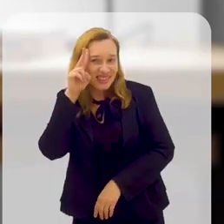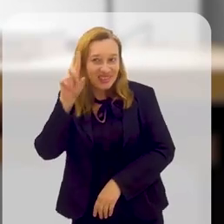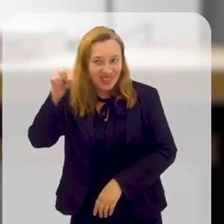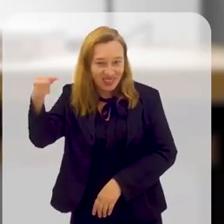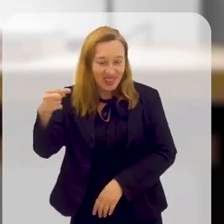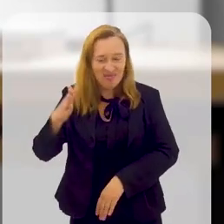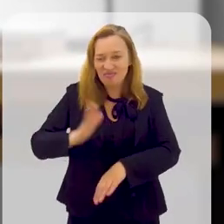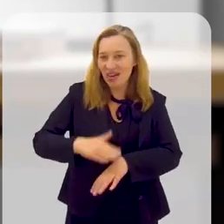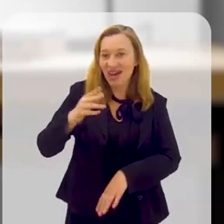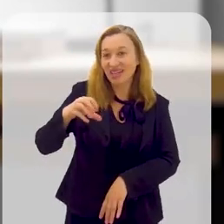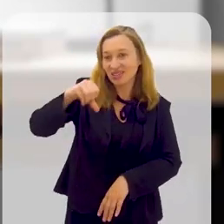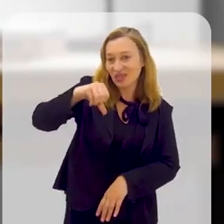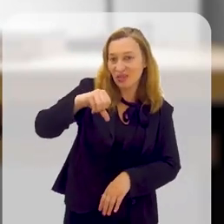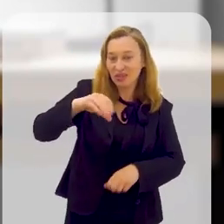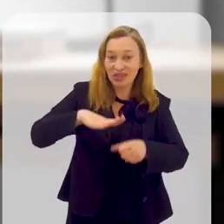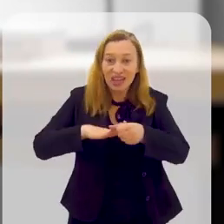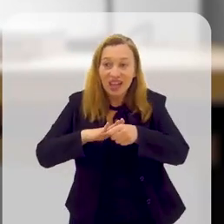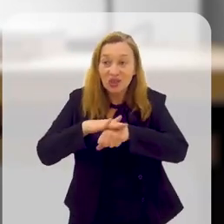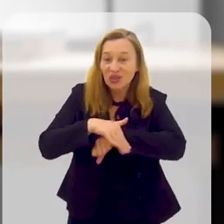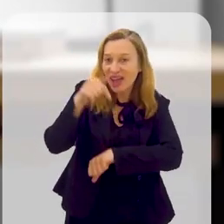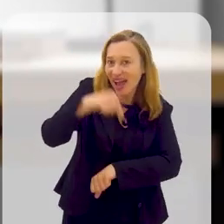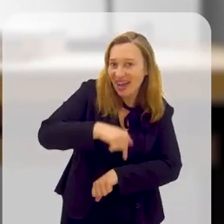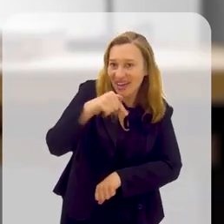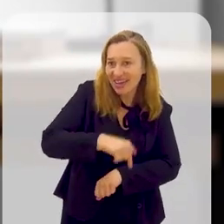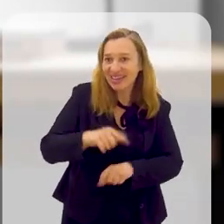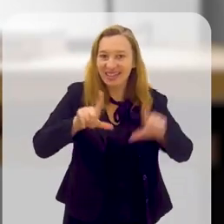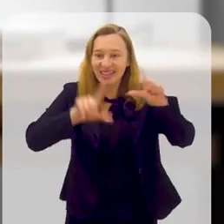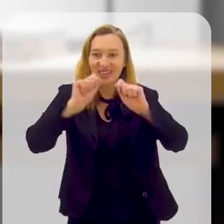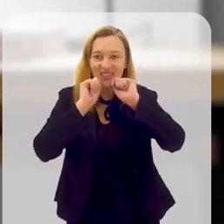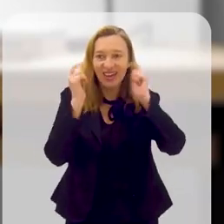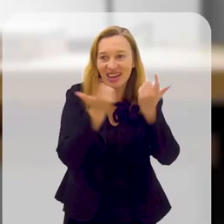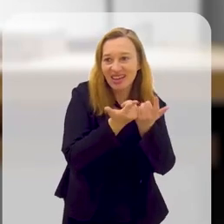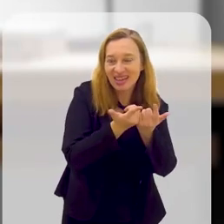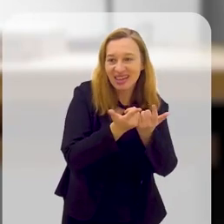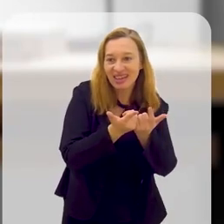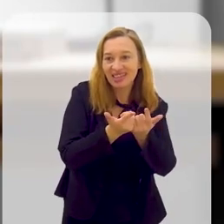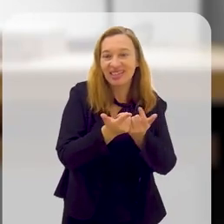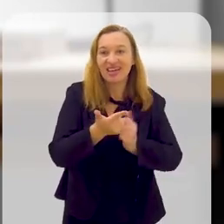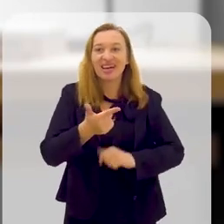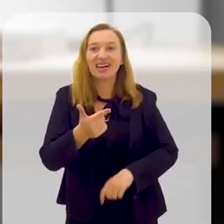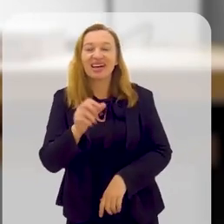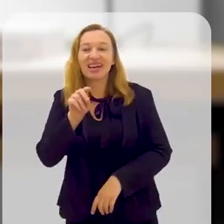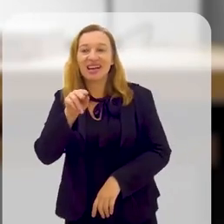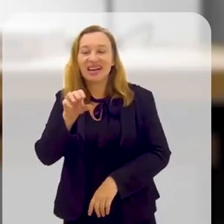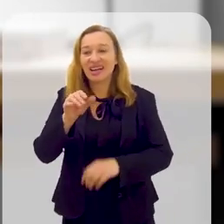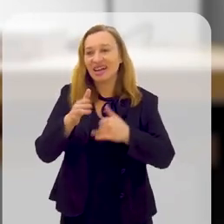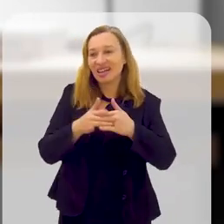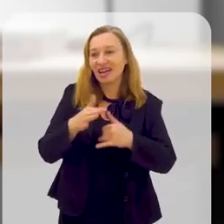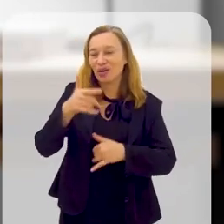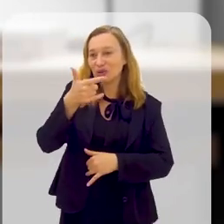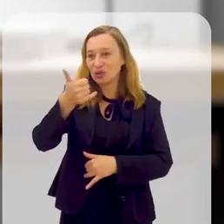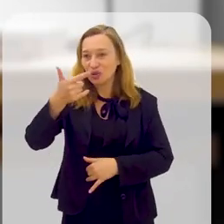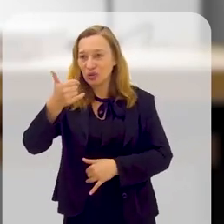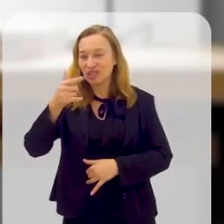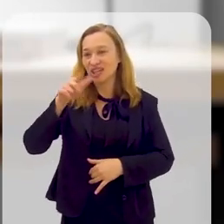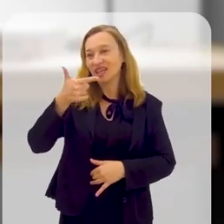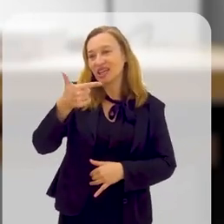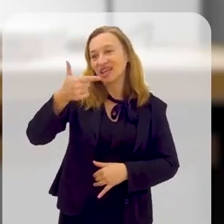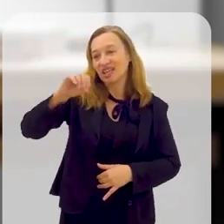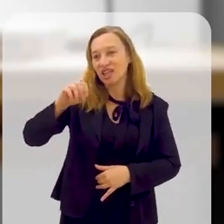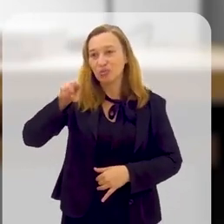na segunda que vem tem mais as nove horas da noite aqui na TV alérgica nas 12 da net e